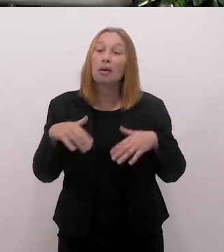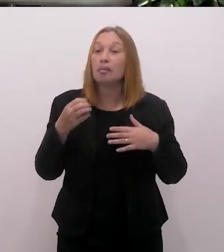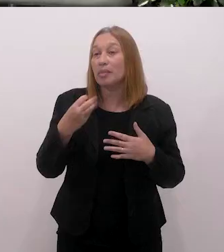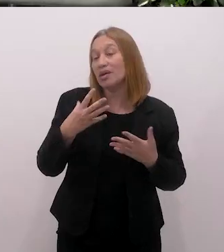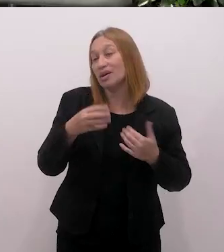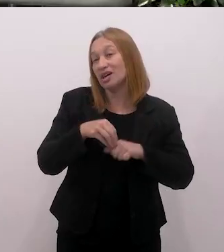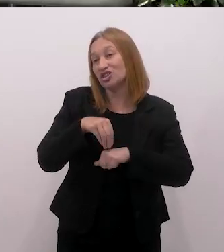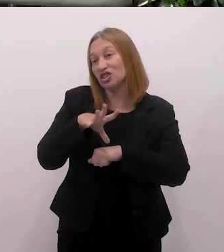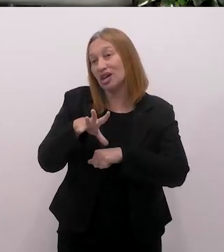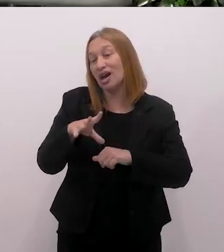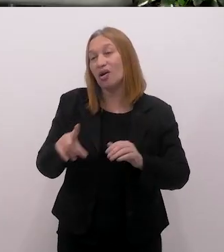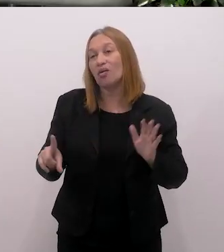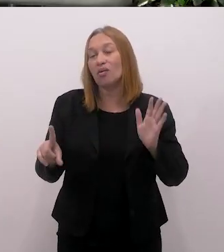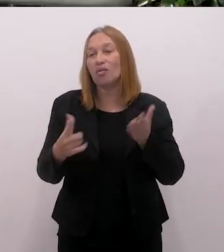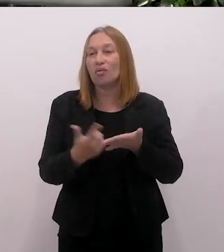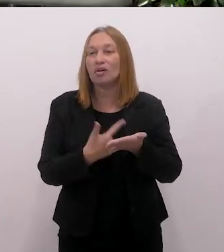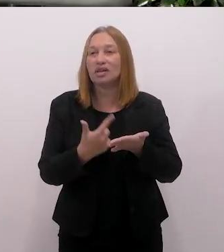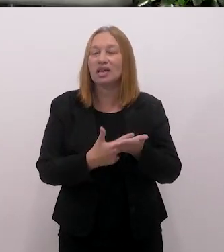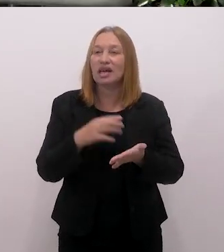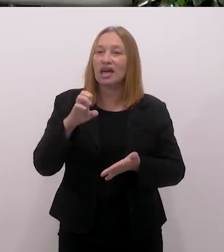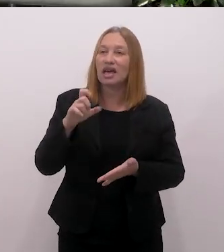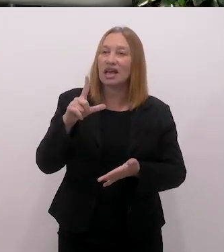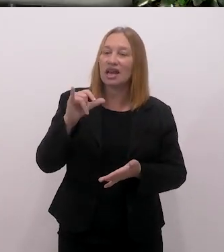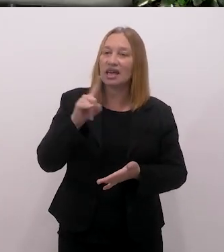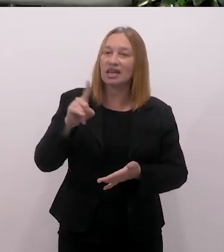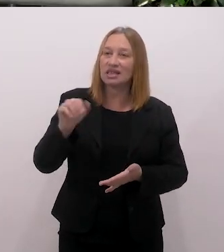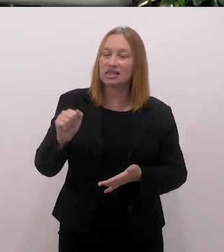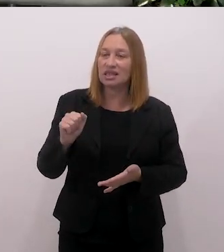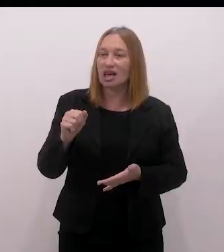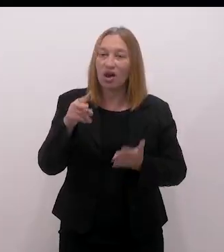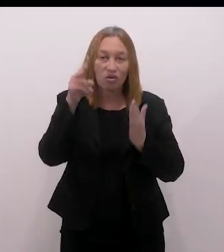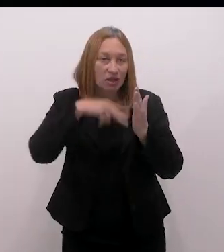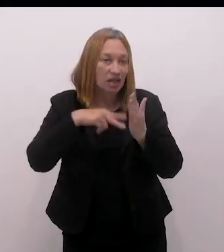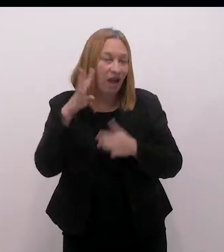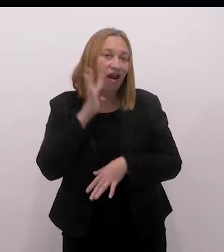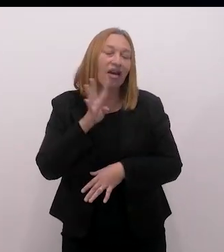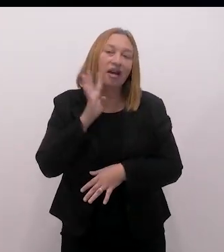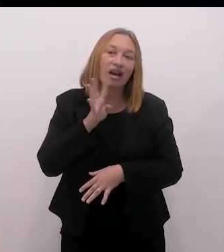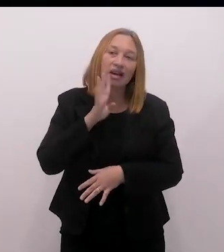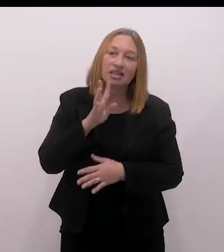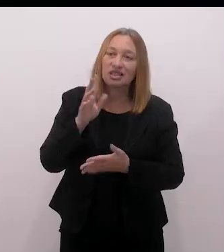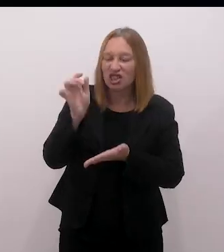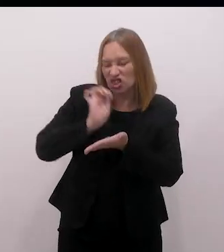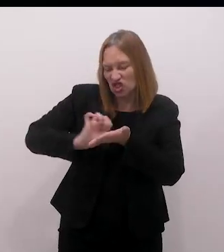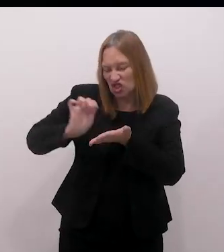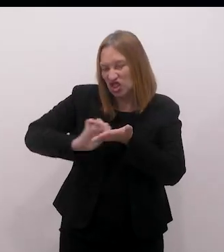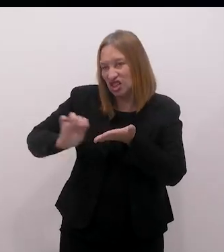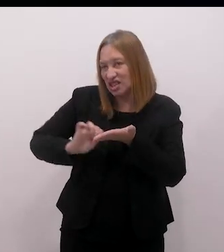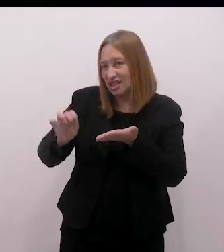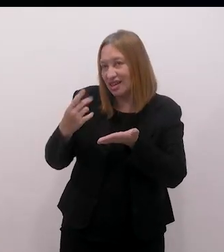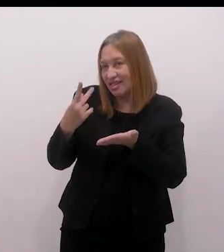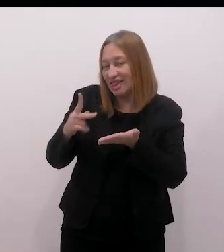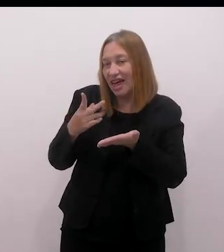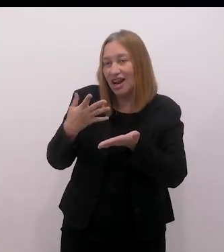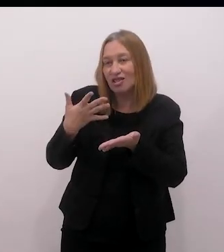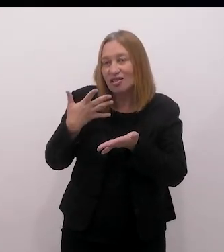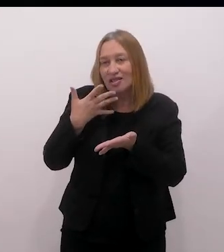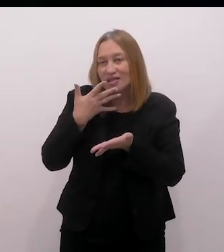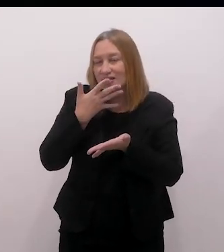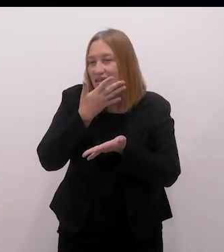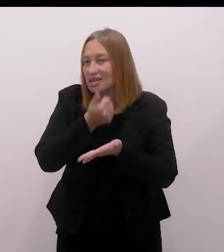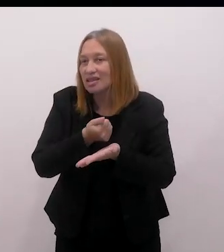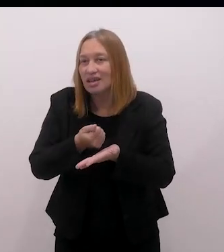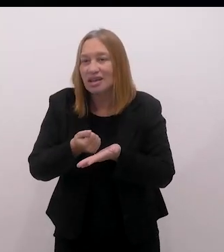quero indicar o livro da Elisa Lucinda, que eu li, é muito legal. A escrita da Elisa é deliciosa,